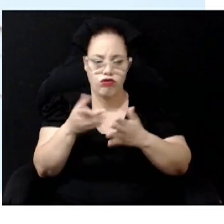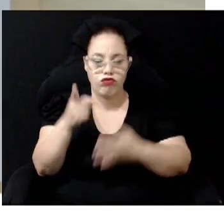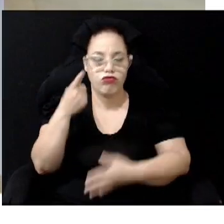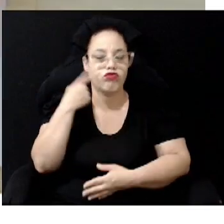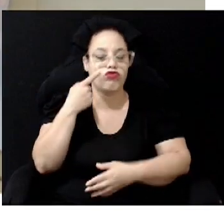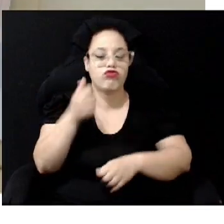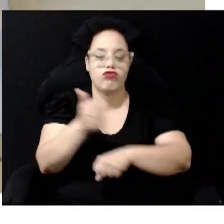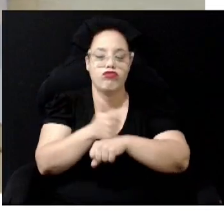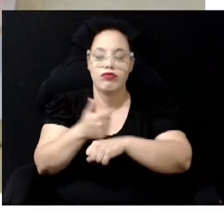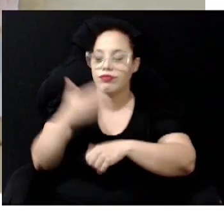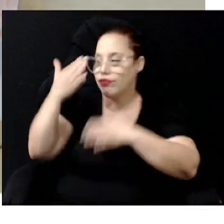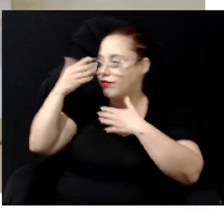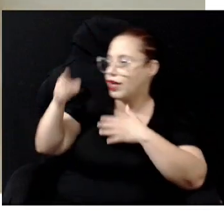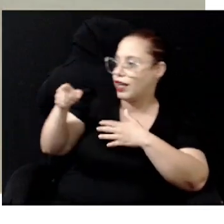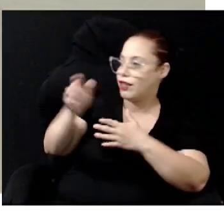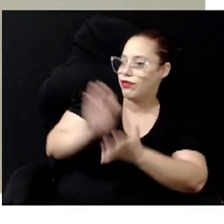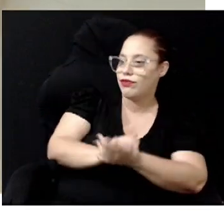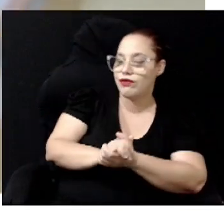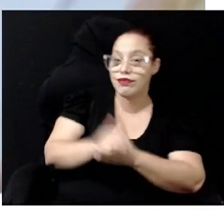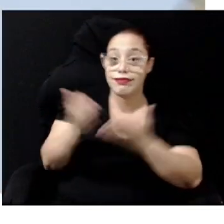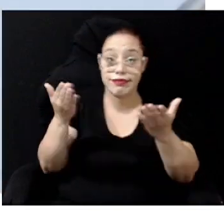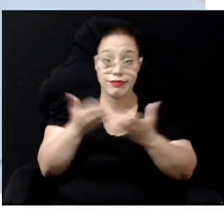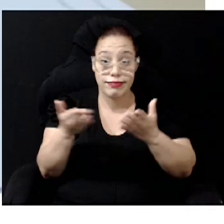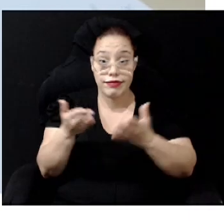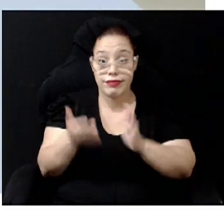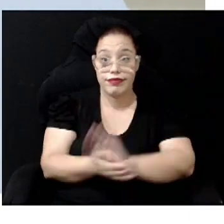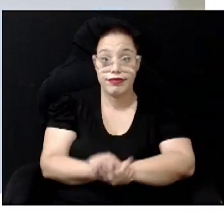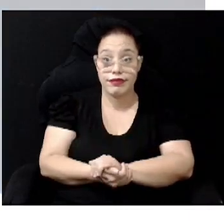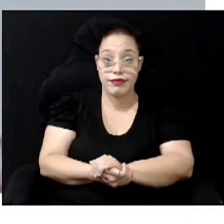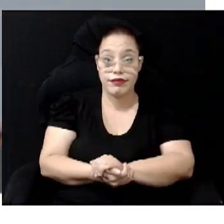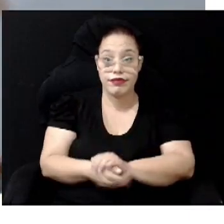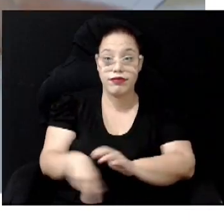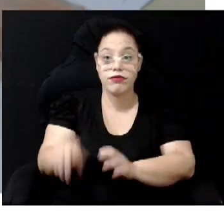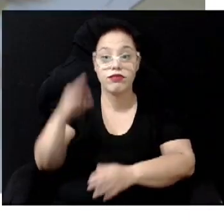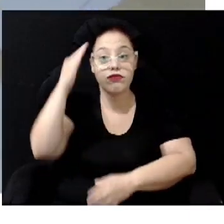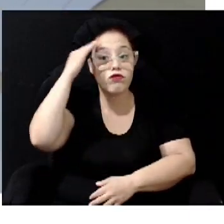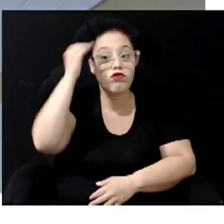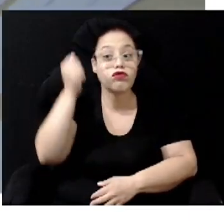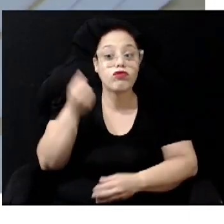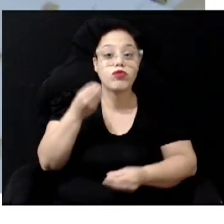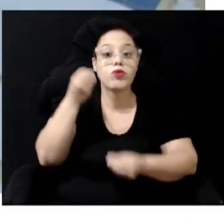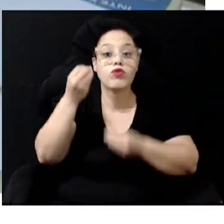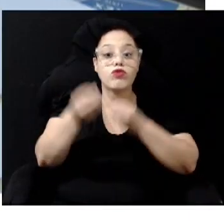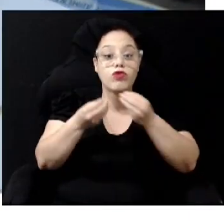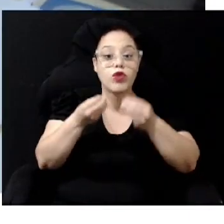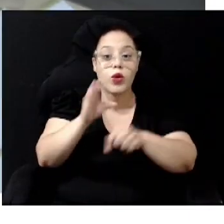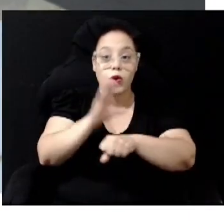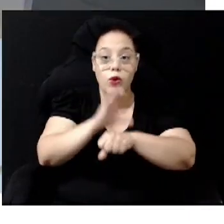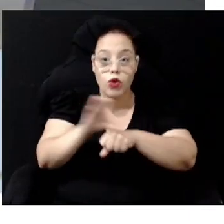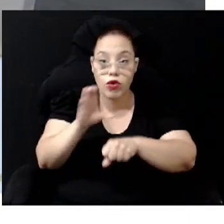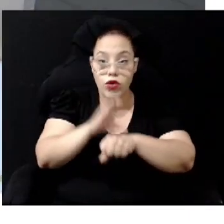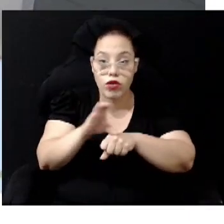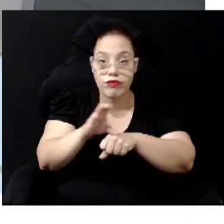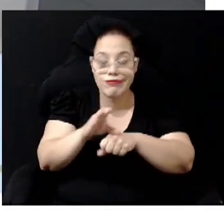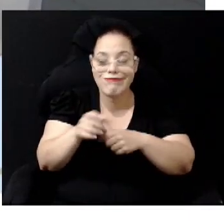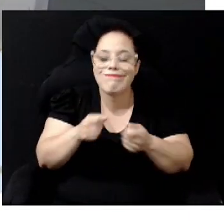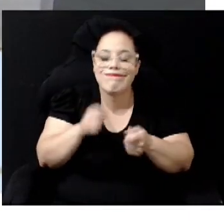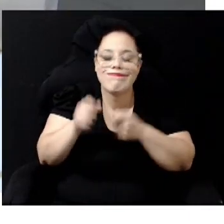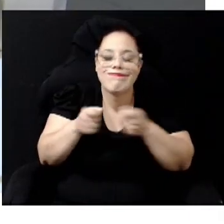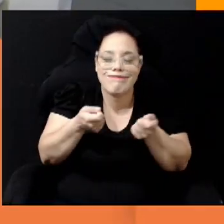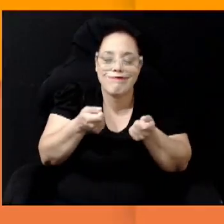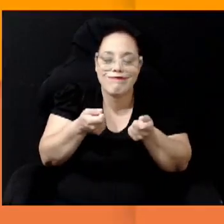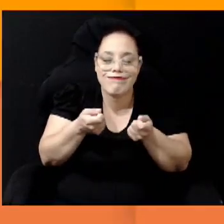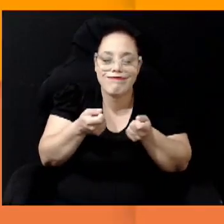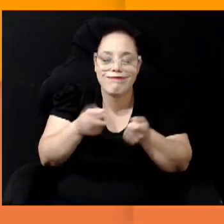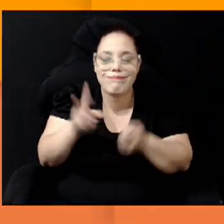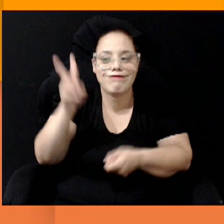Obrigada a vocês. E agora nós vamos saber qual curso você deve fazer para se tornar um